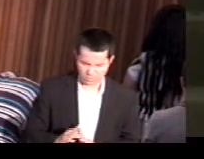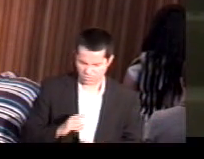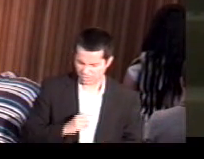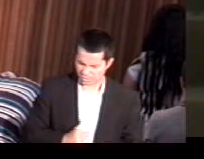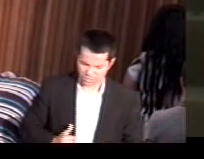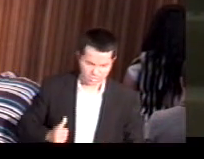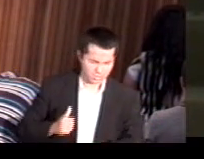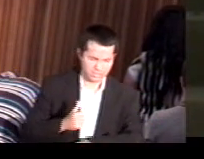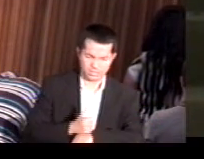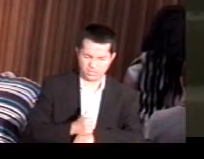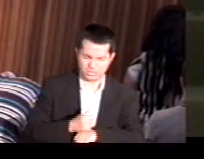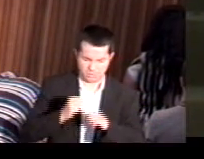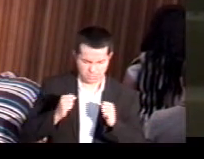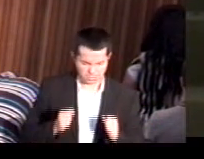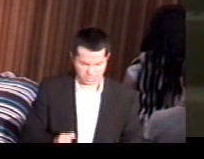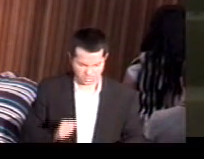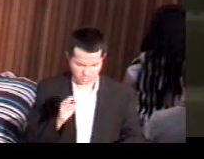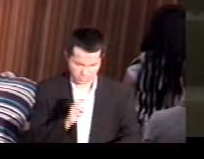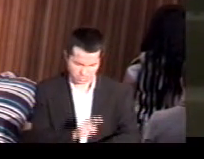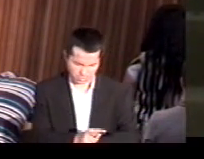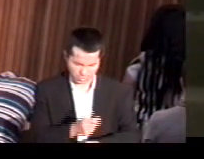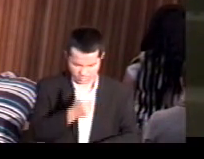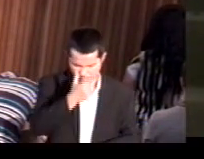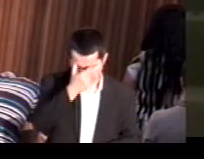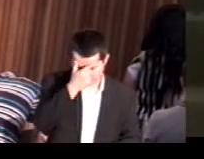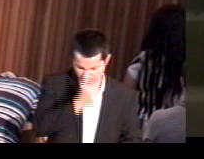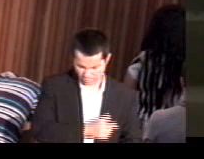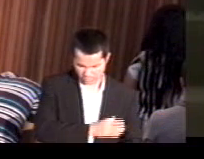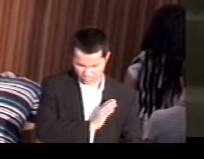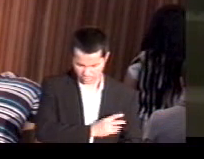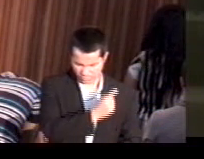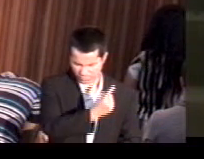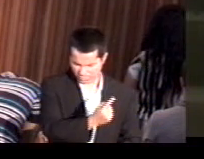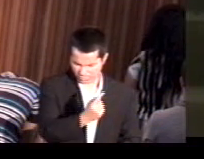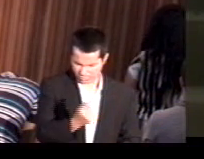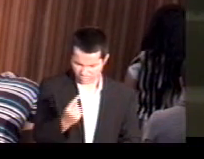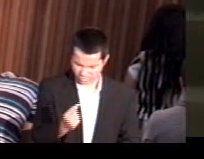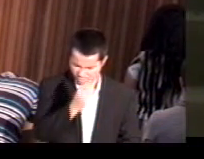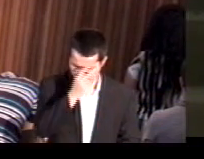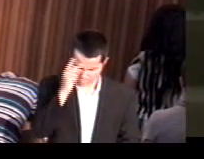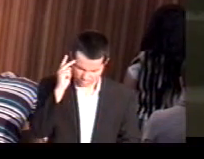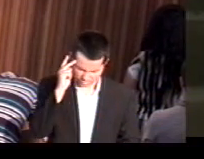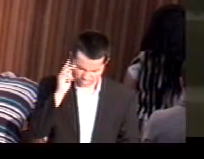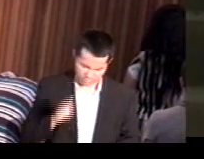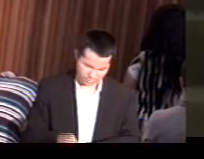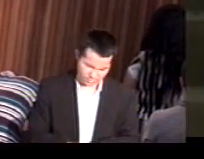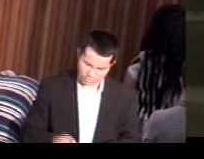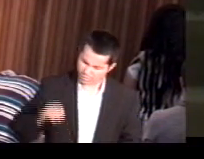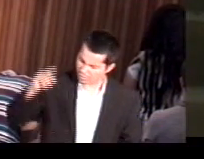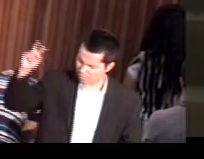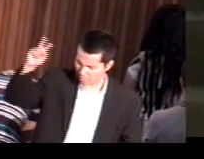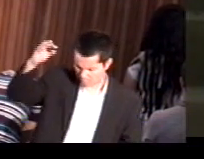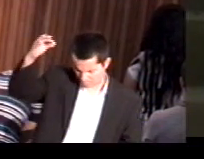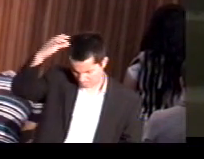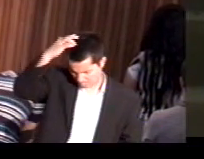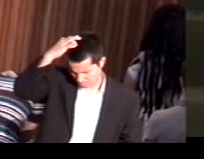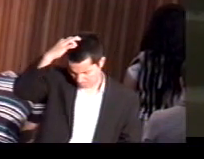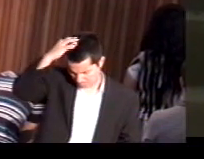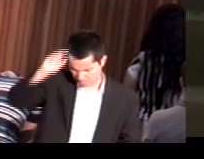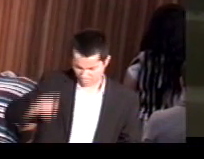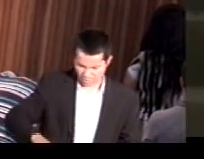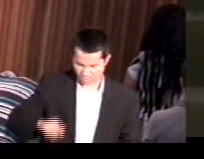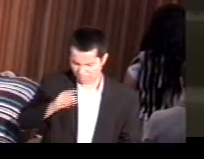entendimento, possa guardar a mente e o coração desses teus filhos, e que o teu Espírito seja um